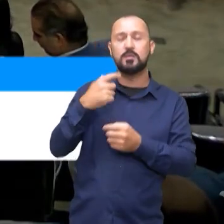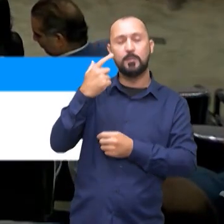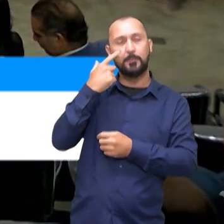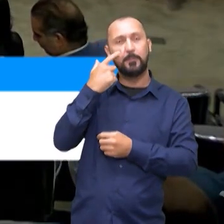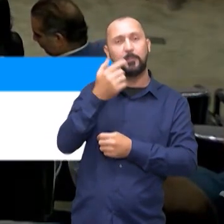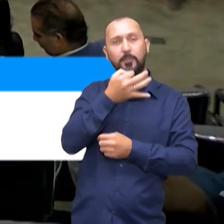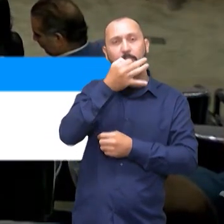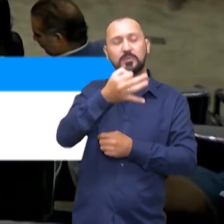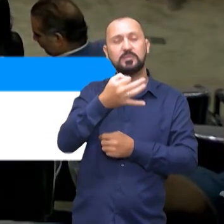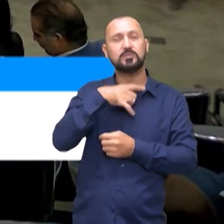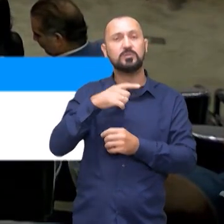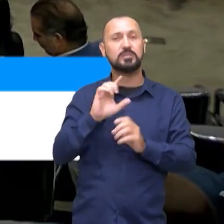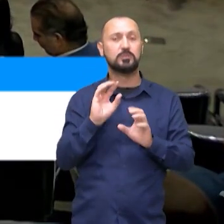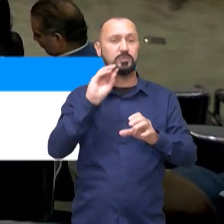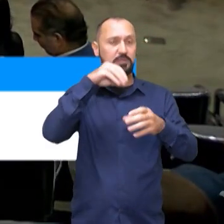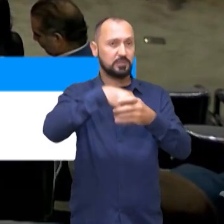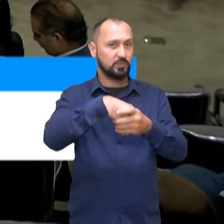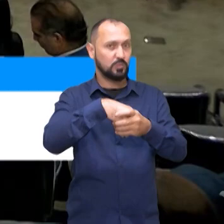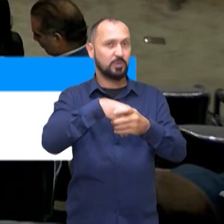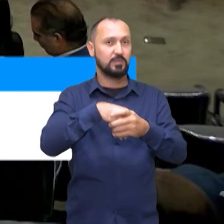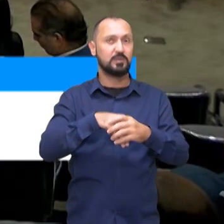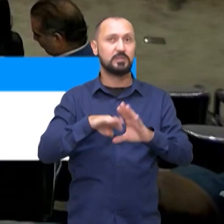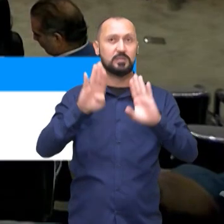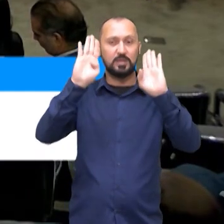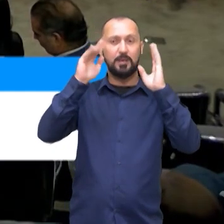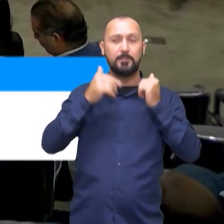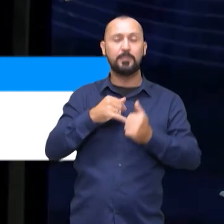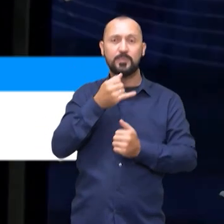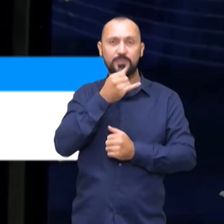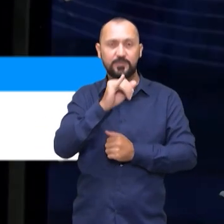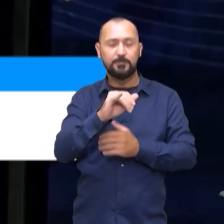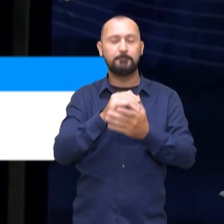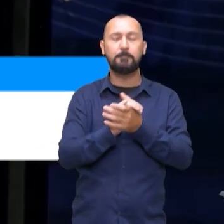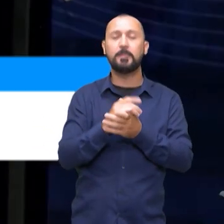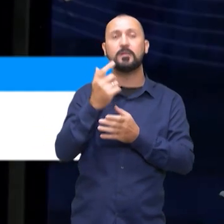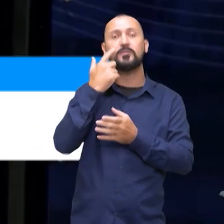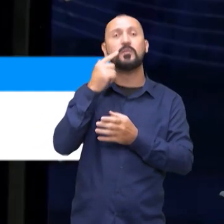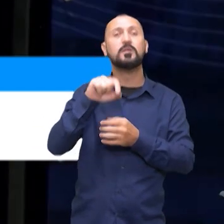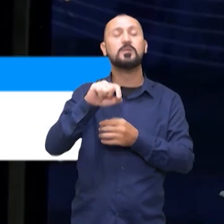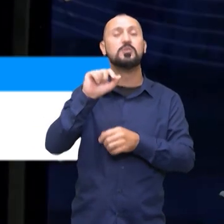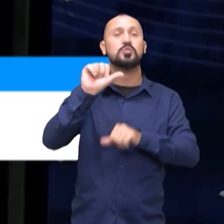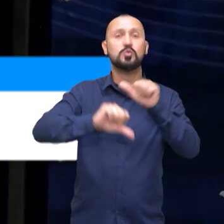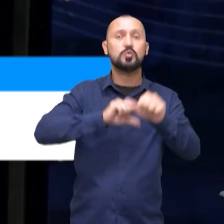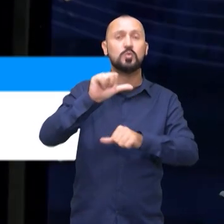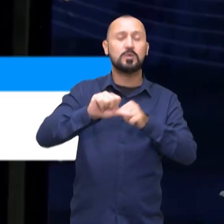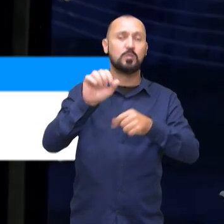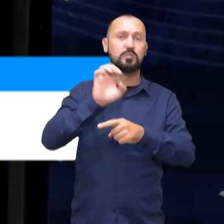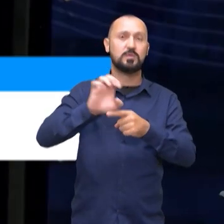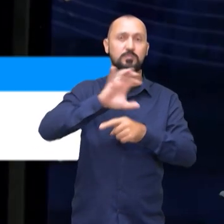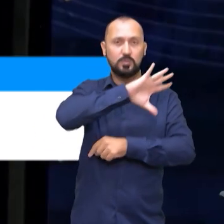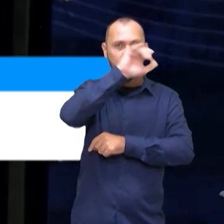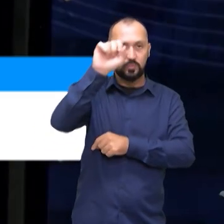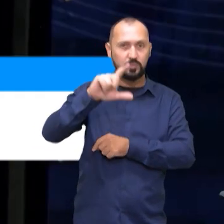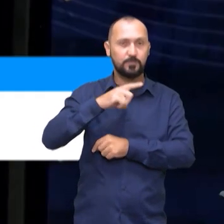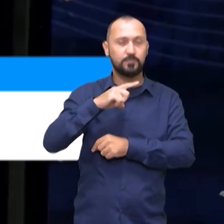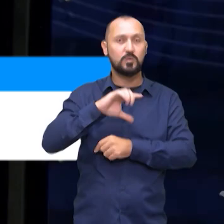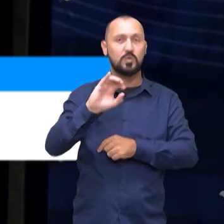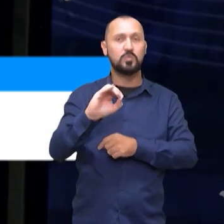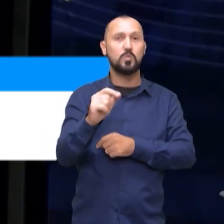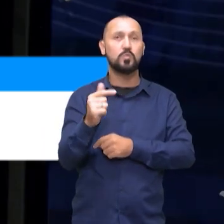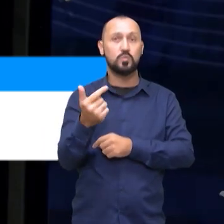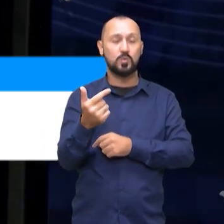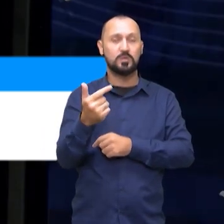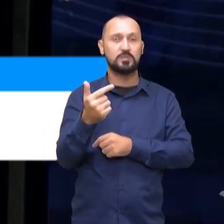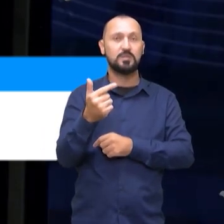dos empresários do setor da bioenergia. Nós tomamos uma decisão, Pablo, aqui no Estado, de tornar o Estado de Mato Grosso do